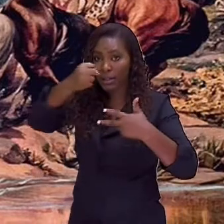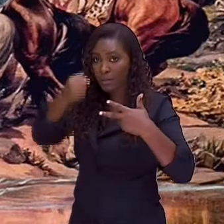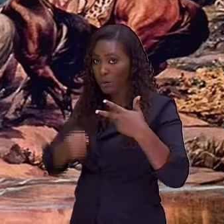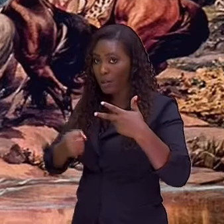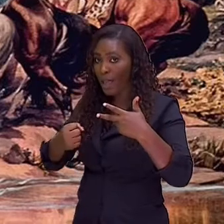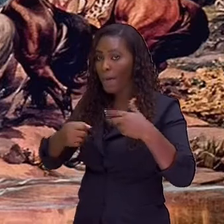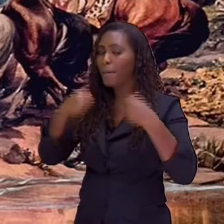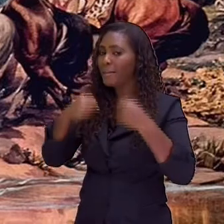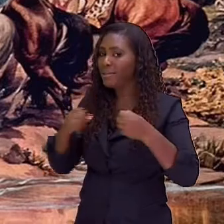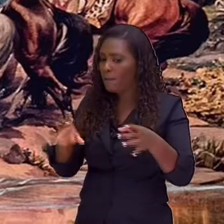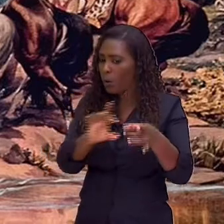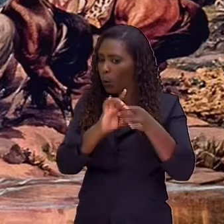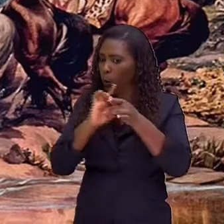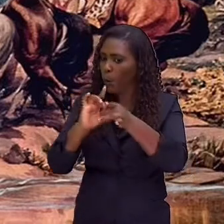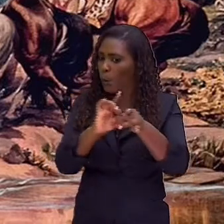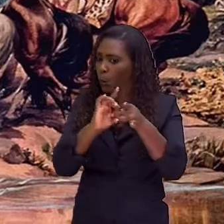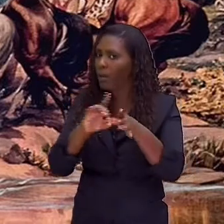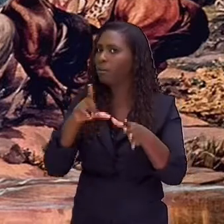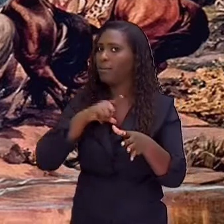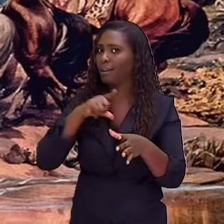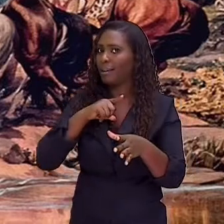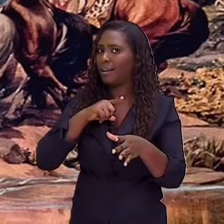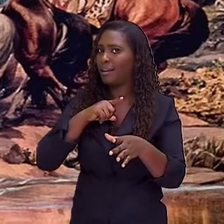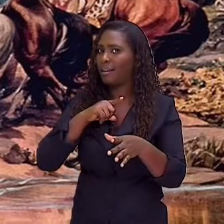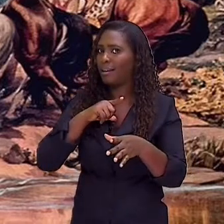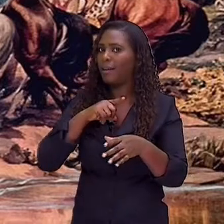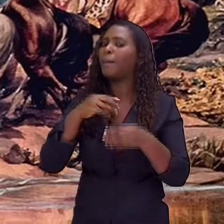dadas para a felicidade geral do Estado.